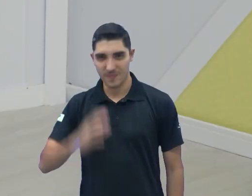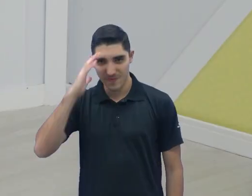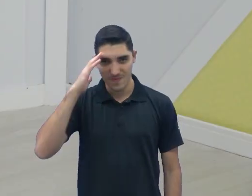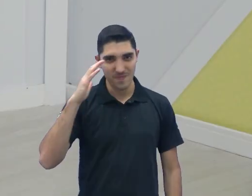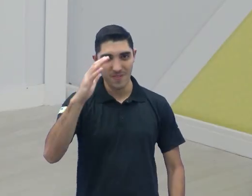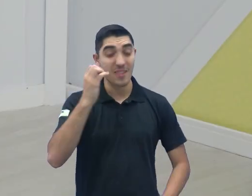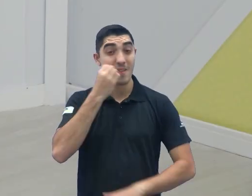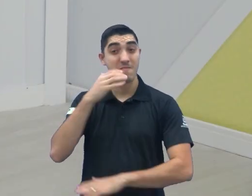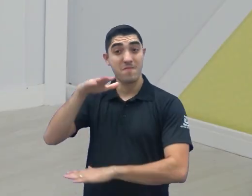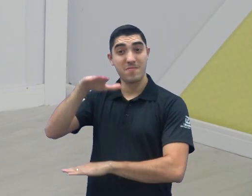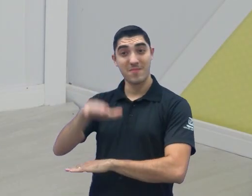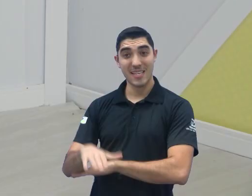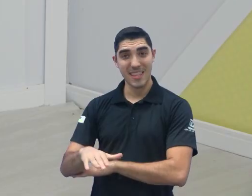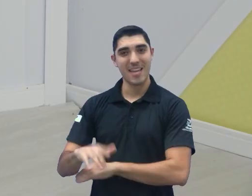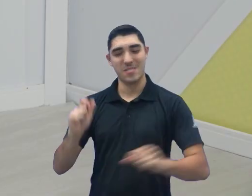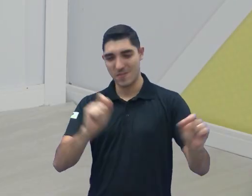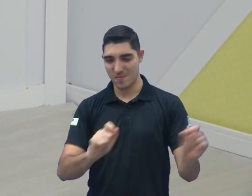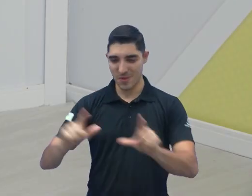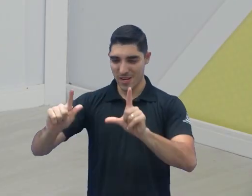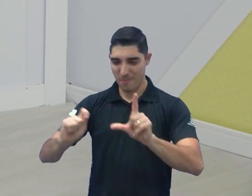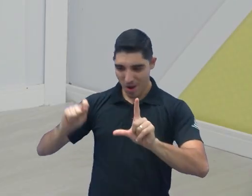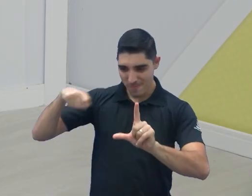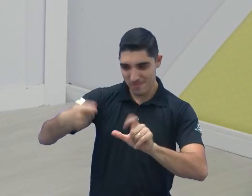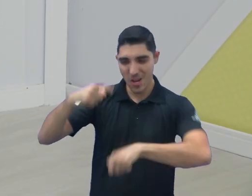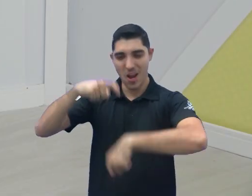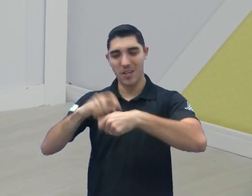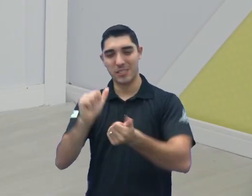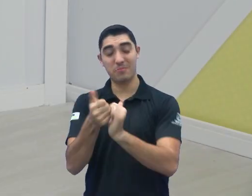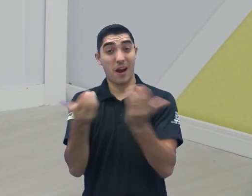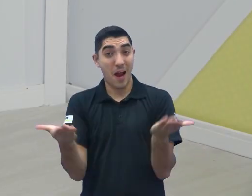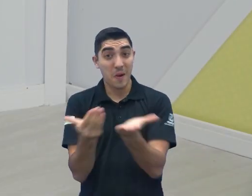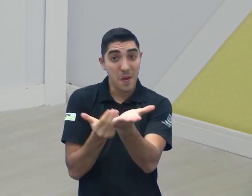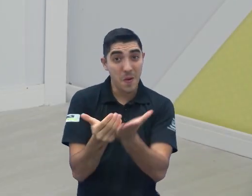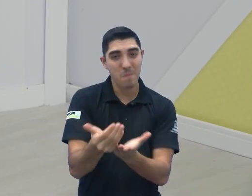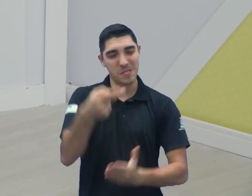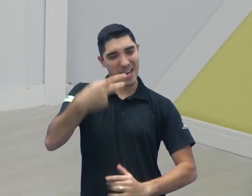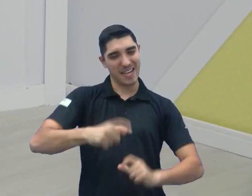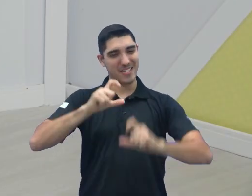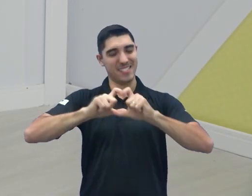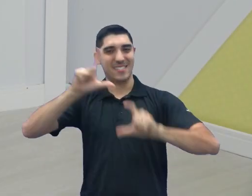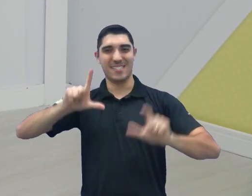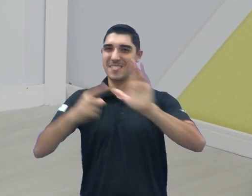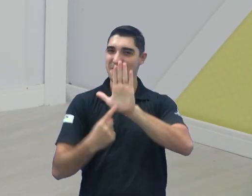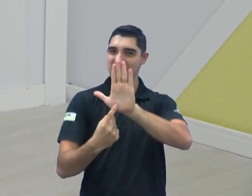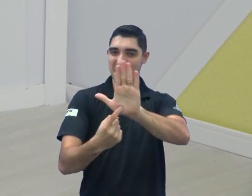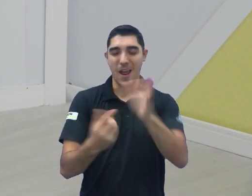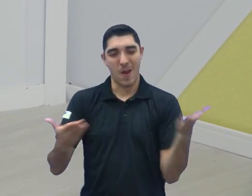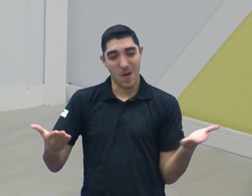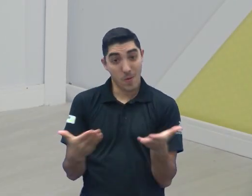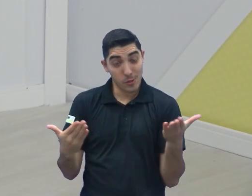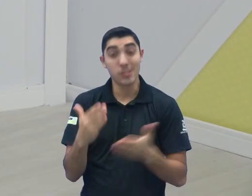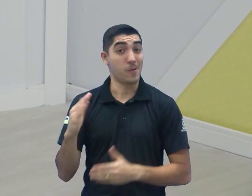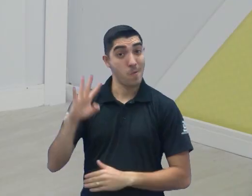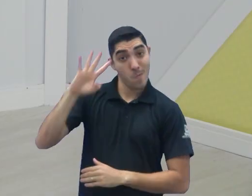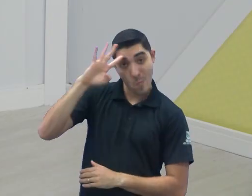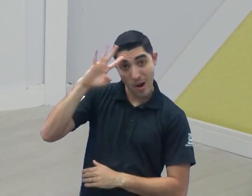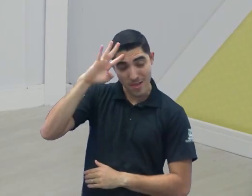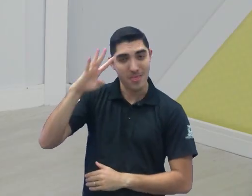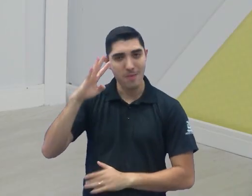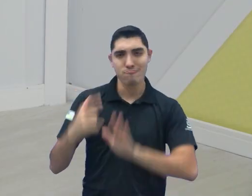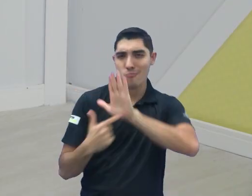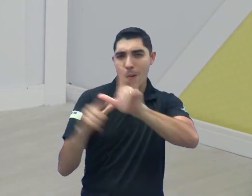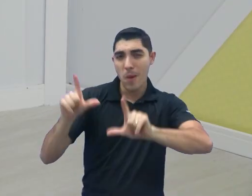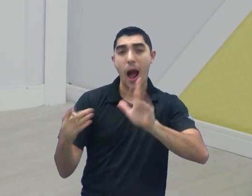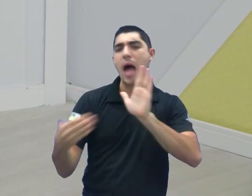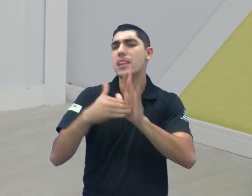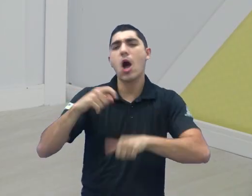uma boa tarde para você. Tá começando o Hora do Esporte aqui na tela da TV Câmara de São José dos Campos. Vamos juntos nesta quarta-feira até às